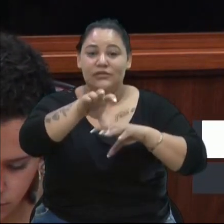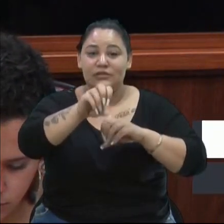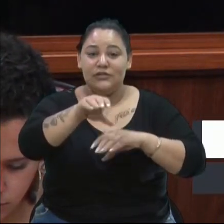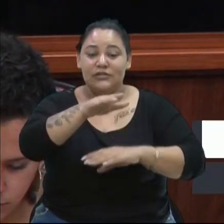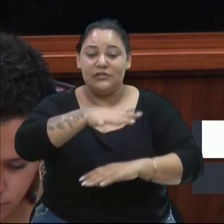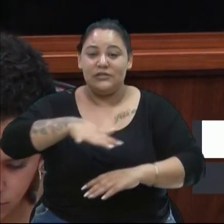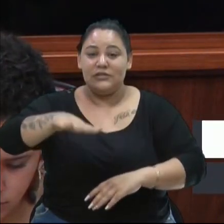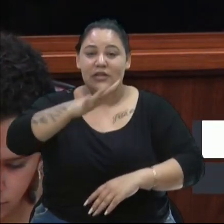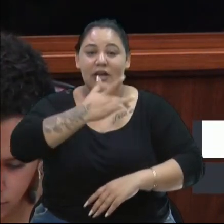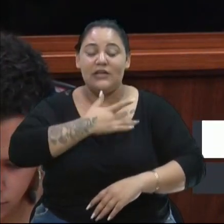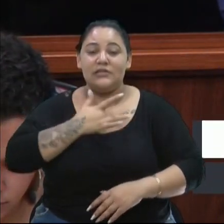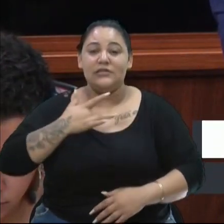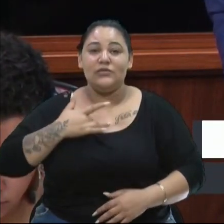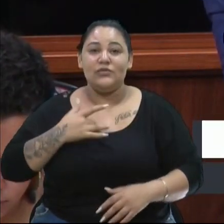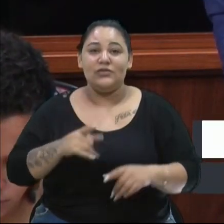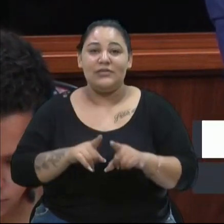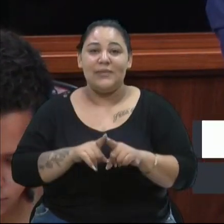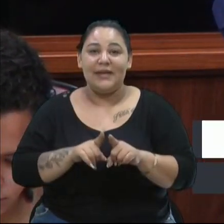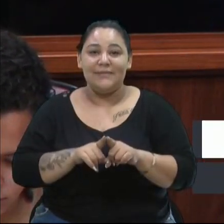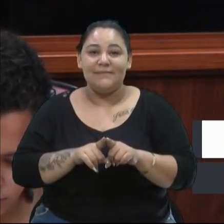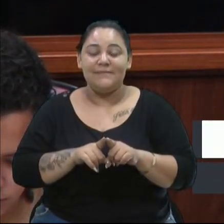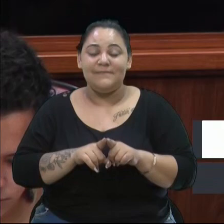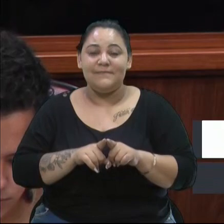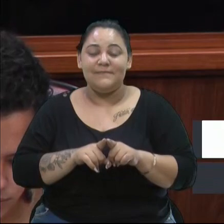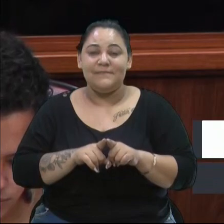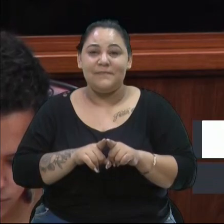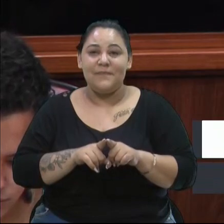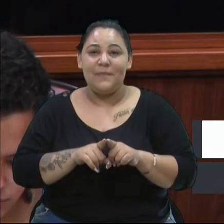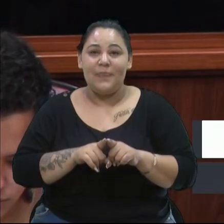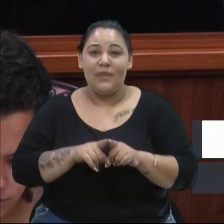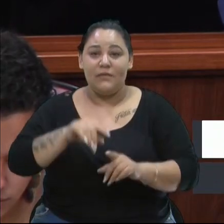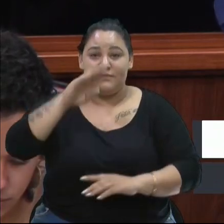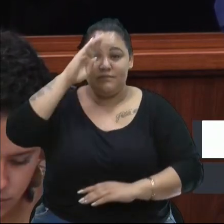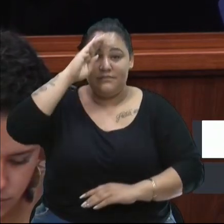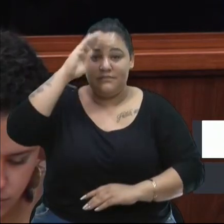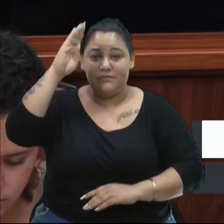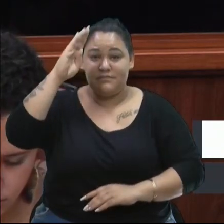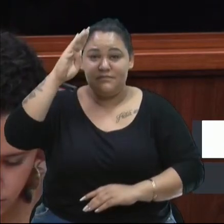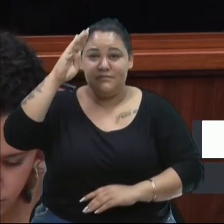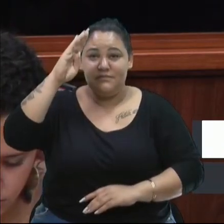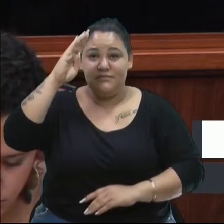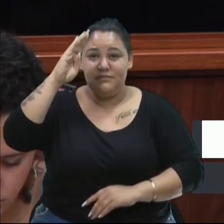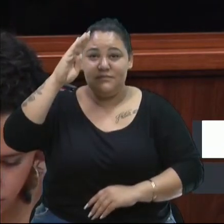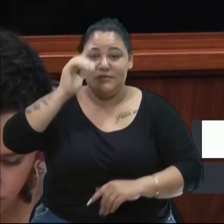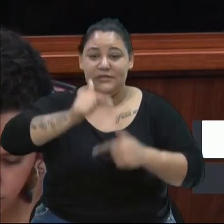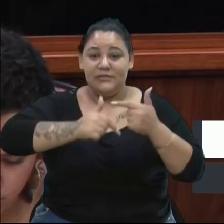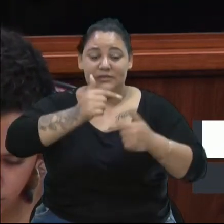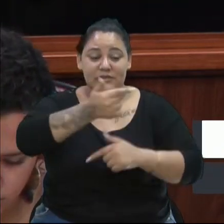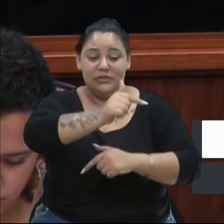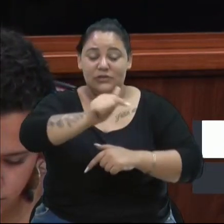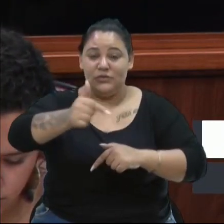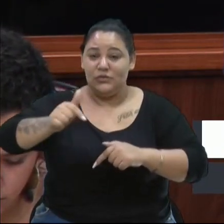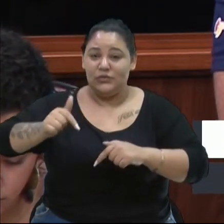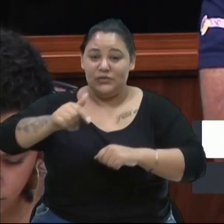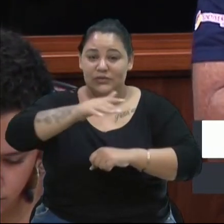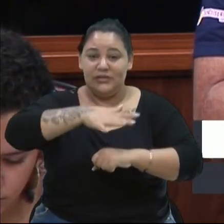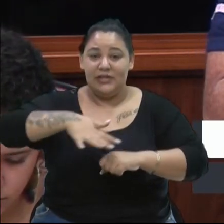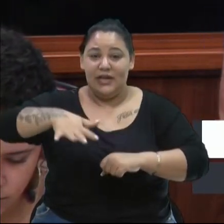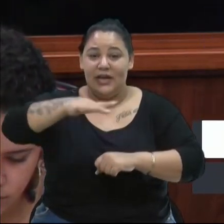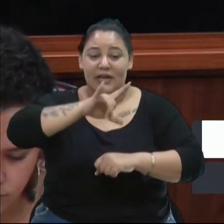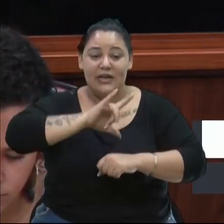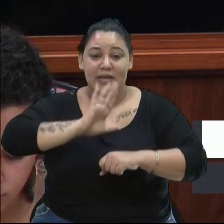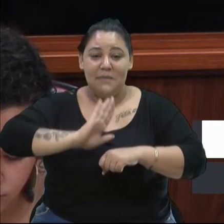na área da saúde, que estão na guarda e nessas outras áreas que são a que tem um volume maior